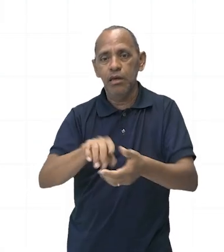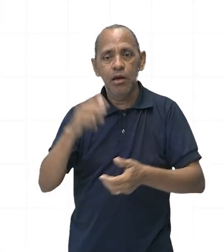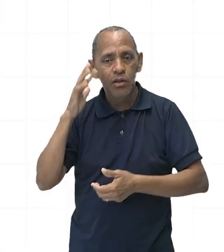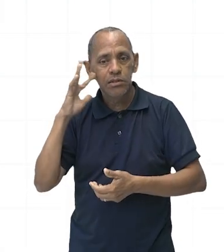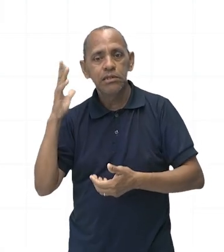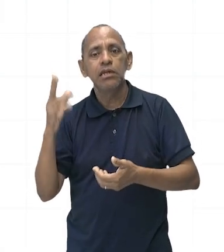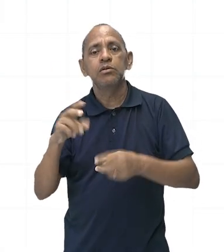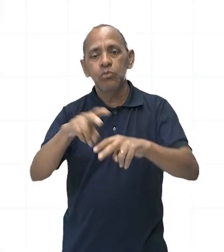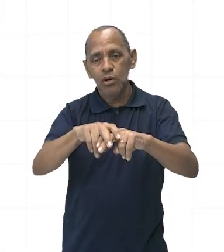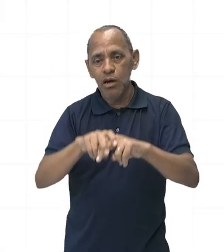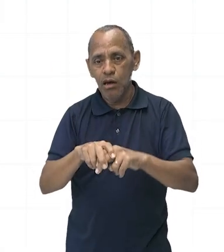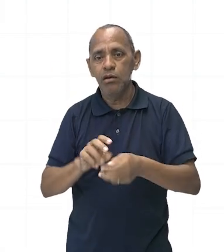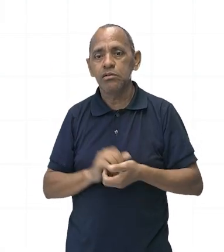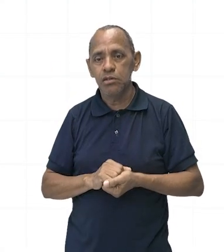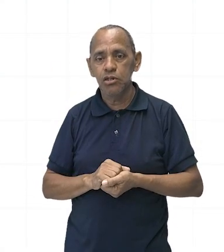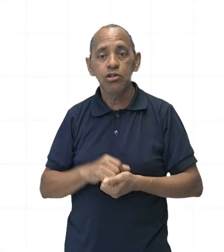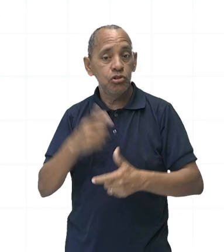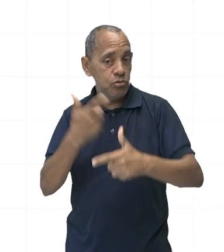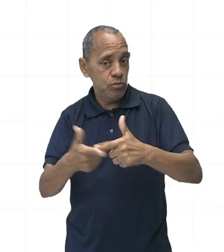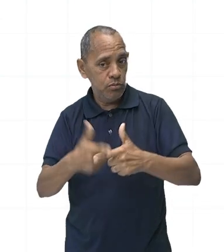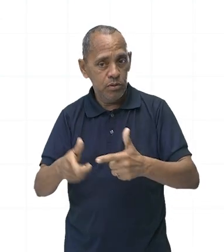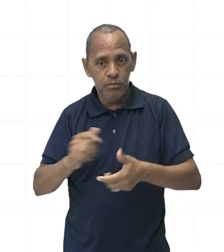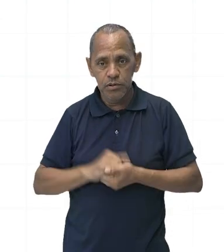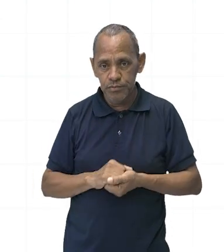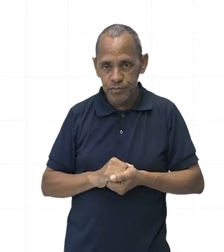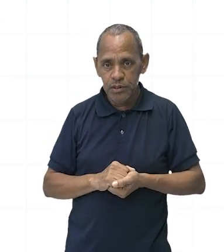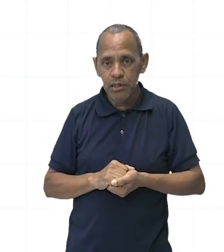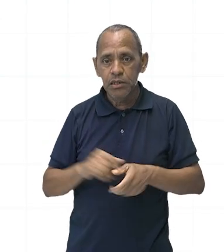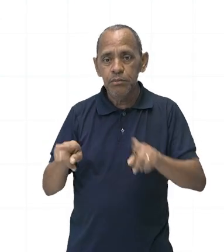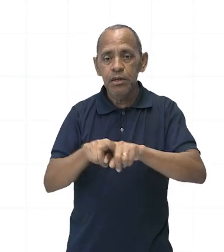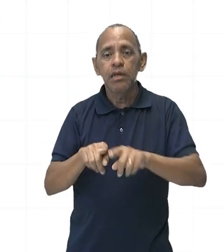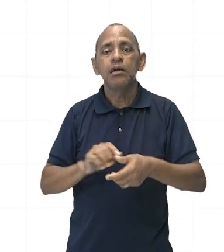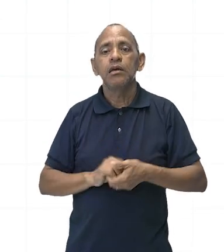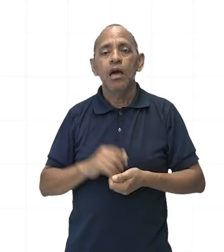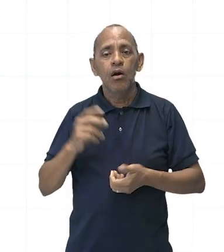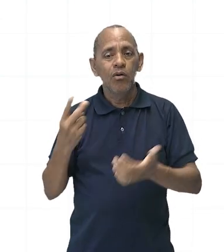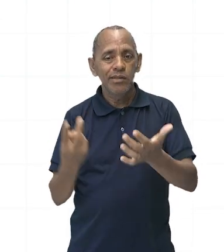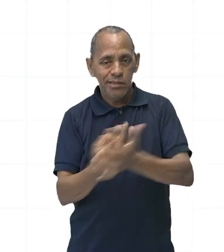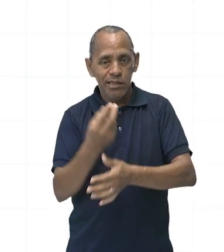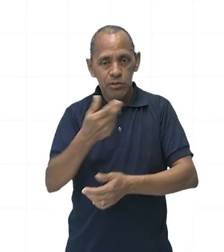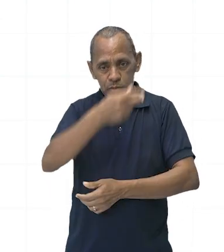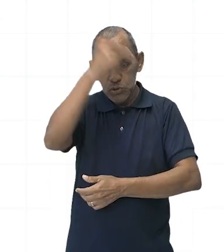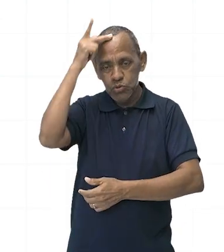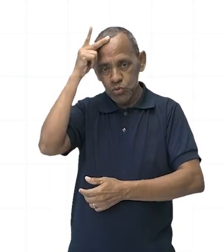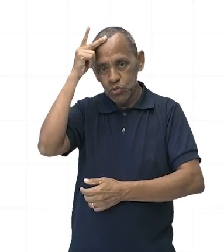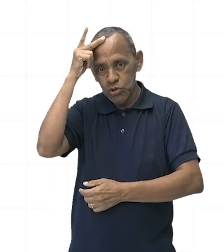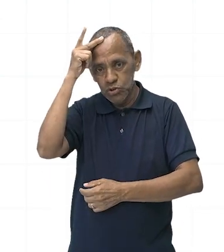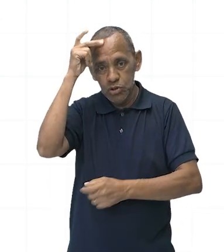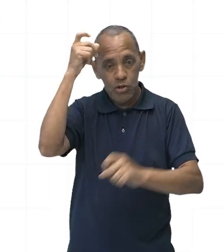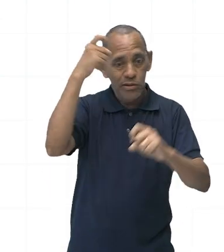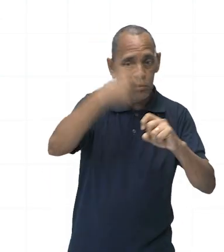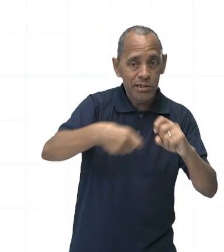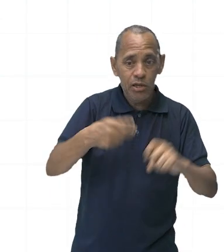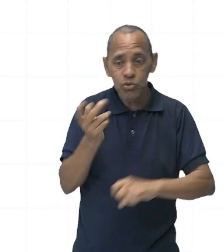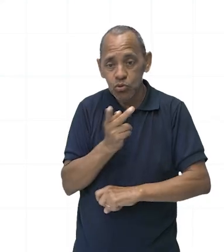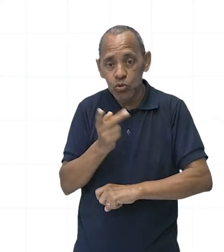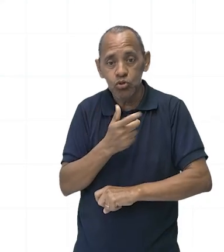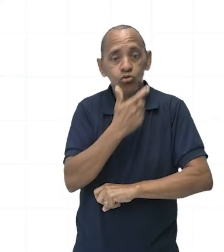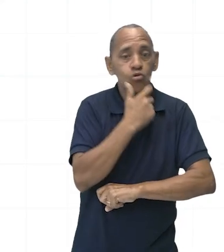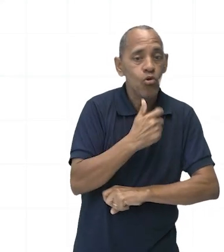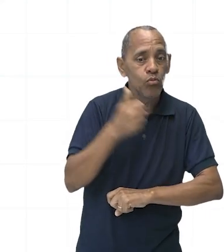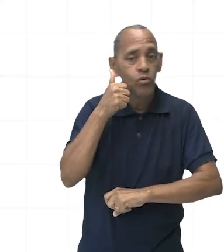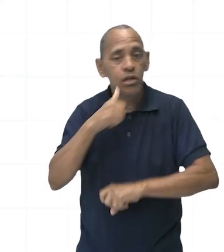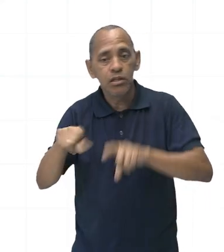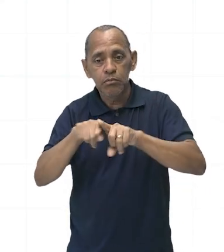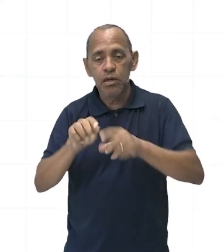ocorrer após um pequeno trauma ou espontaneamente. A hemofilia ela pode ocorrer em pessoas de ambos os sexos, mas seus